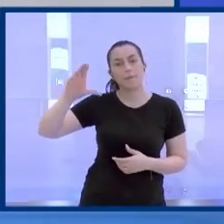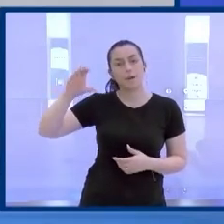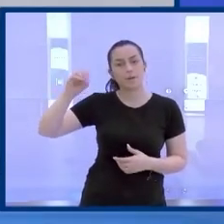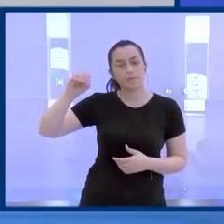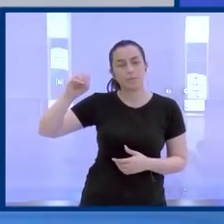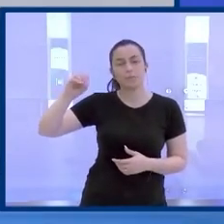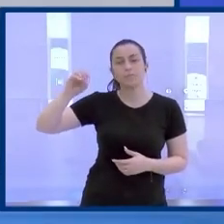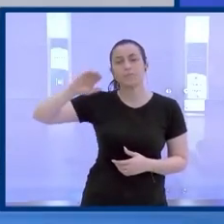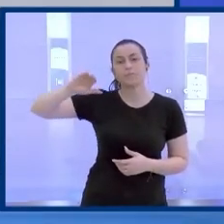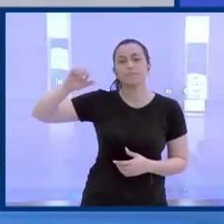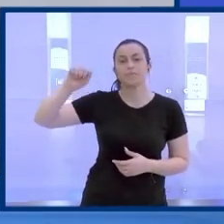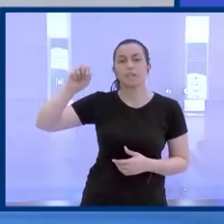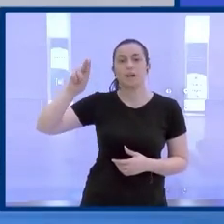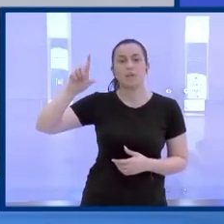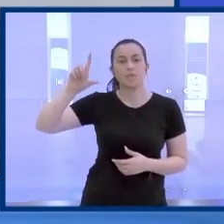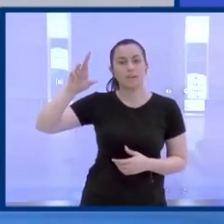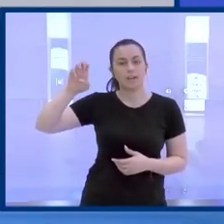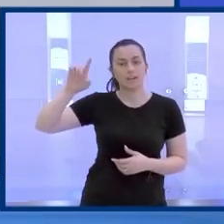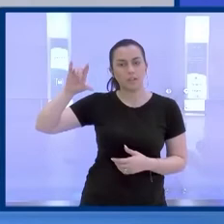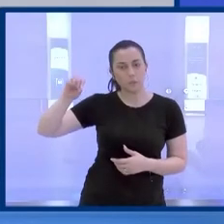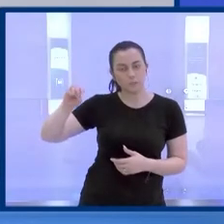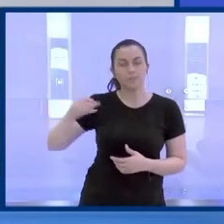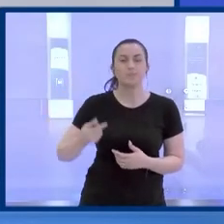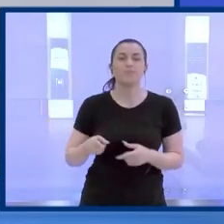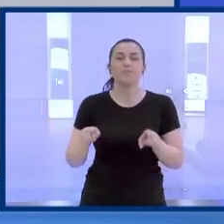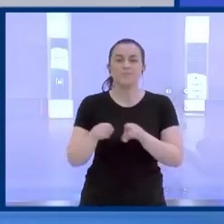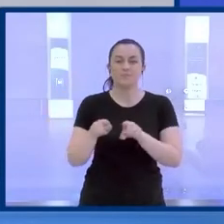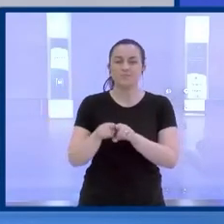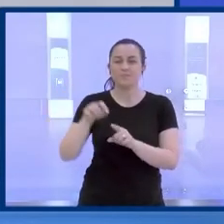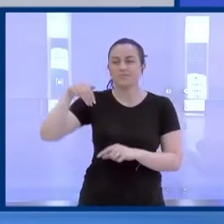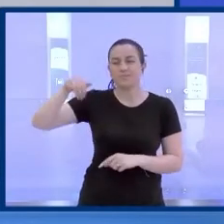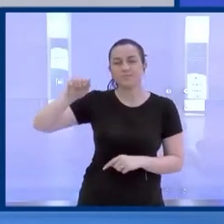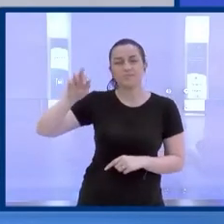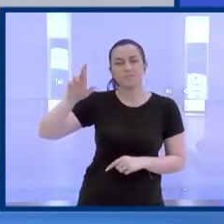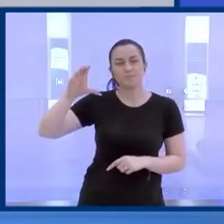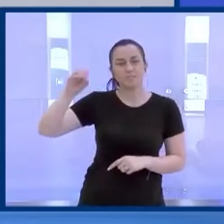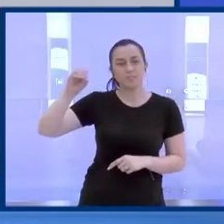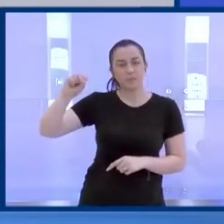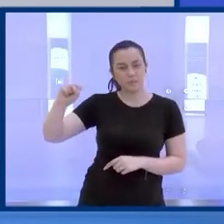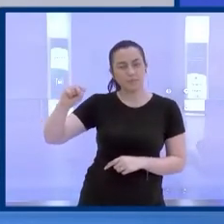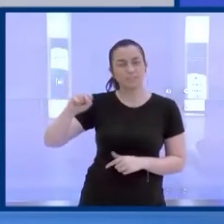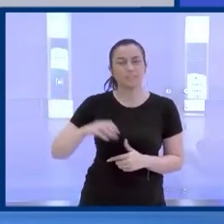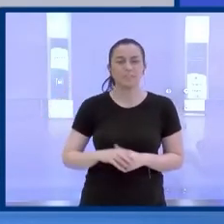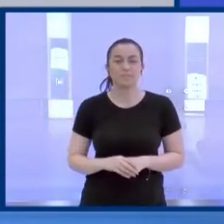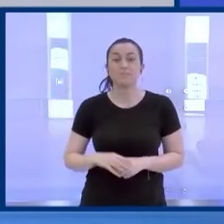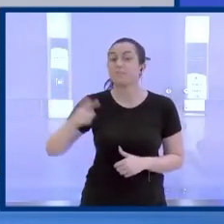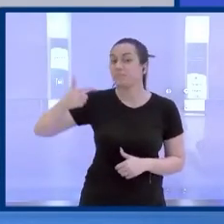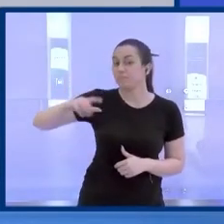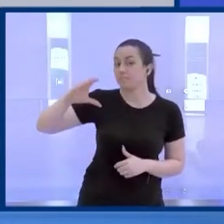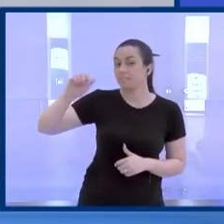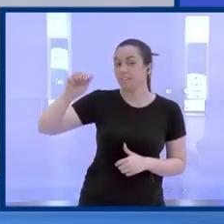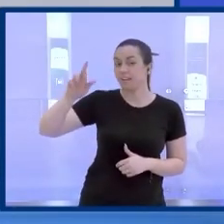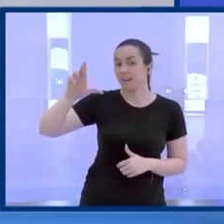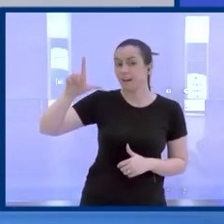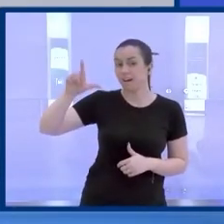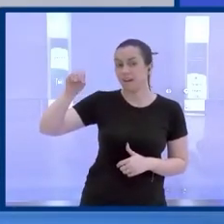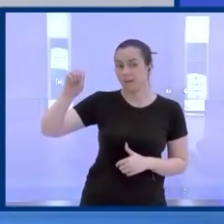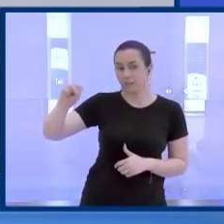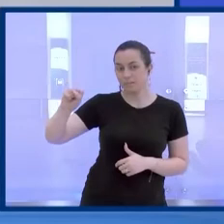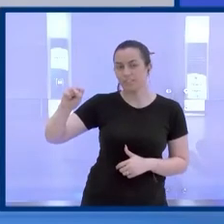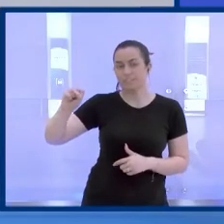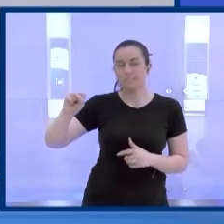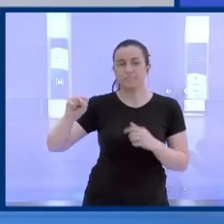Fazenda, Leonardo Busato, secretário de Parcerias, Carlos Colom, presidente da